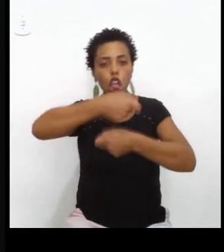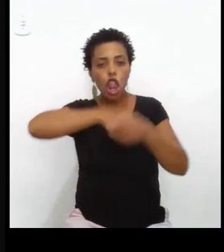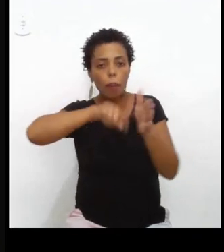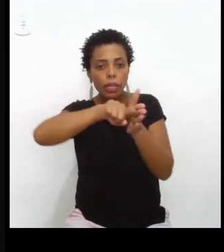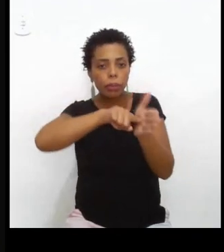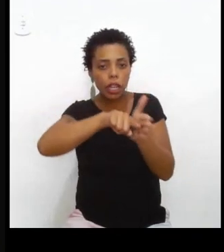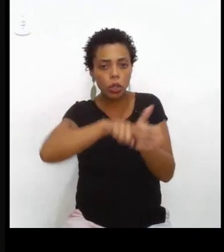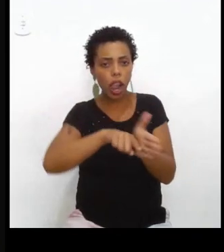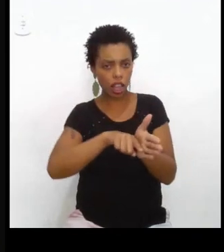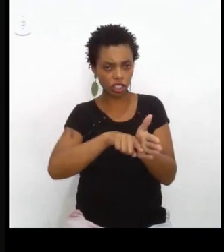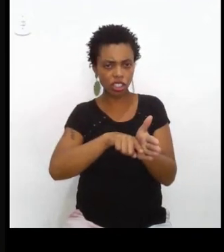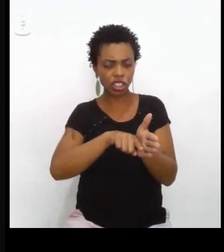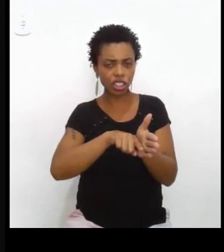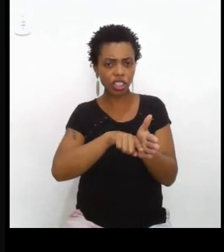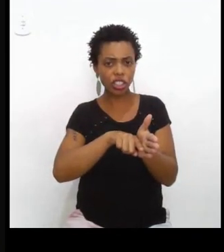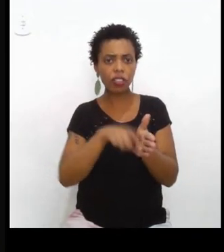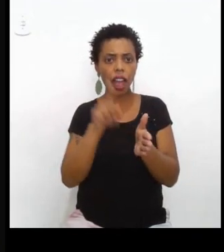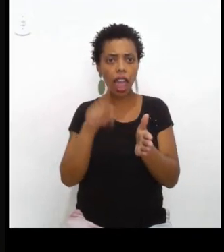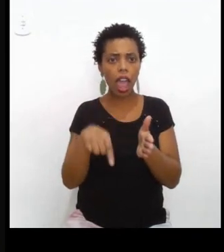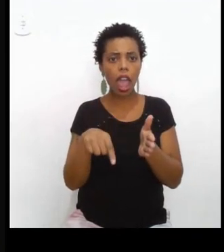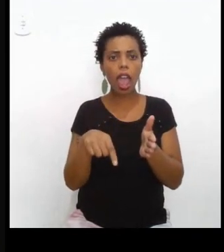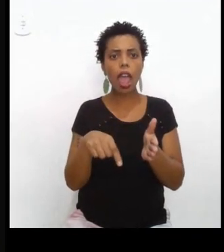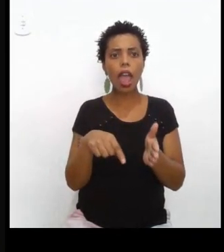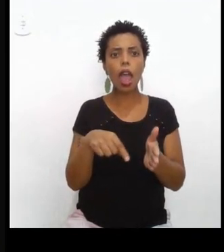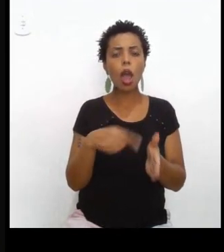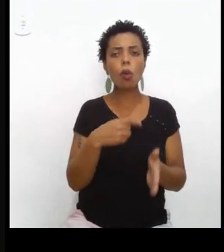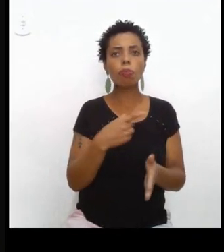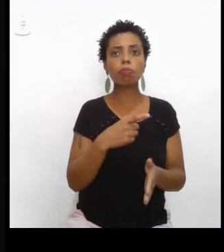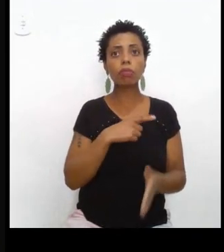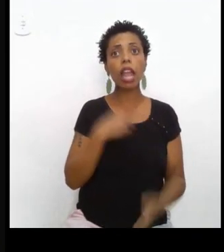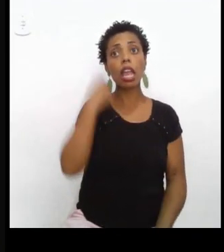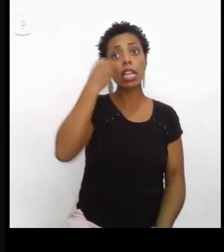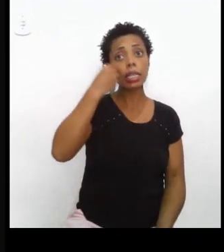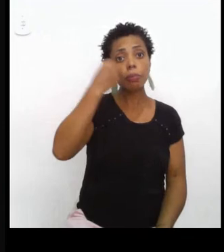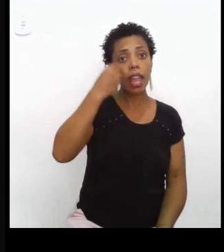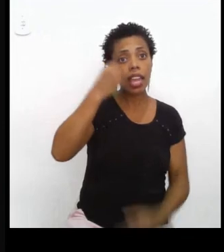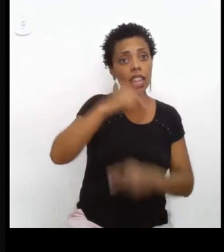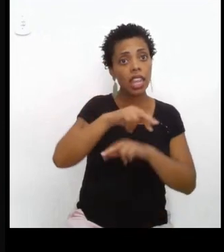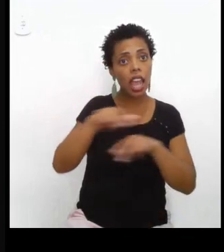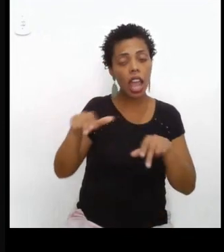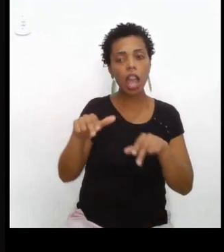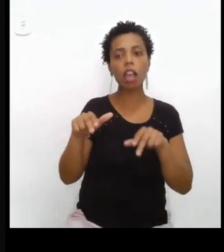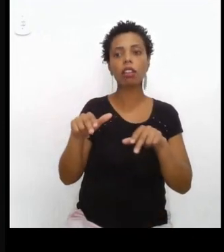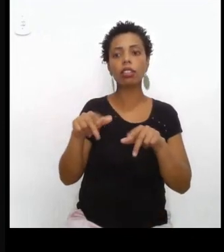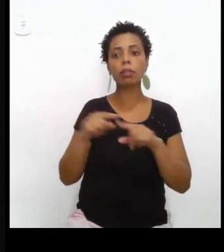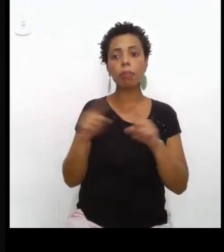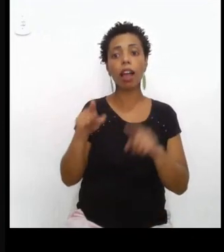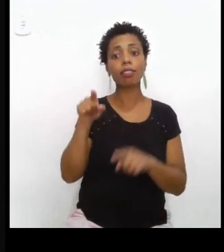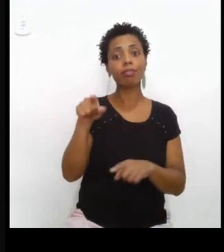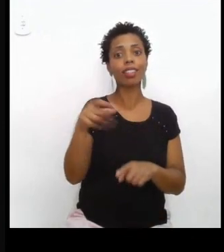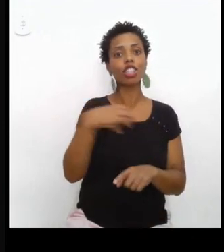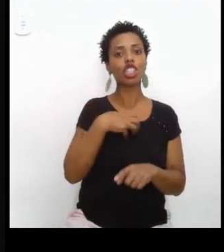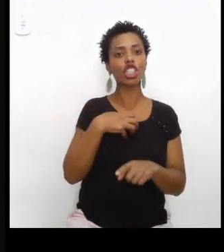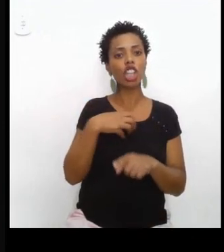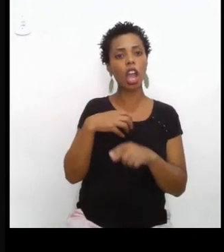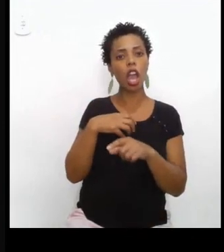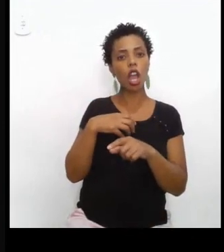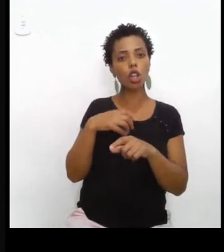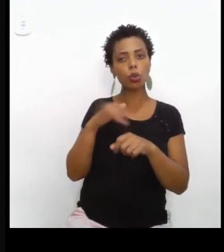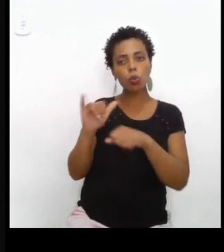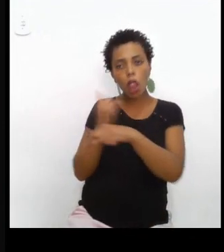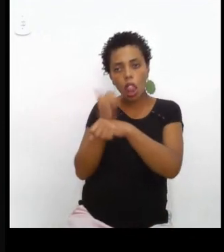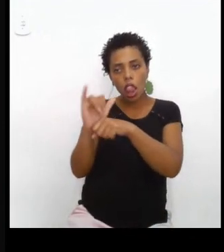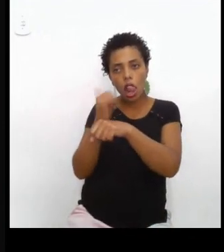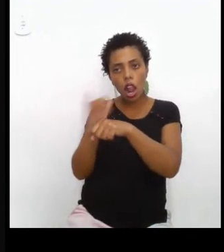presença de experiências sobre essas condições assim sobre condições desse jogo específico e não outro né